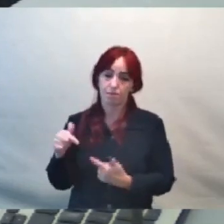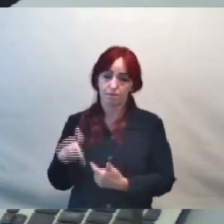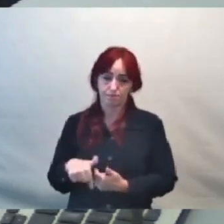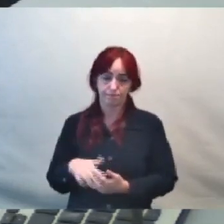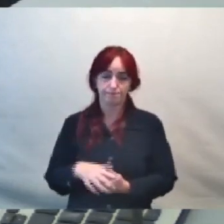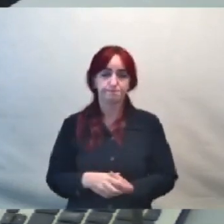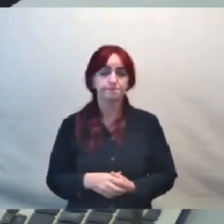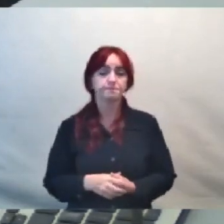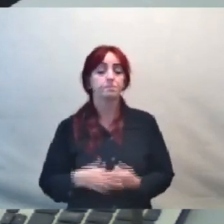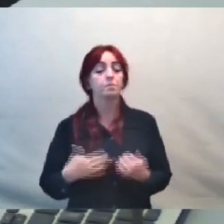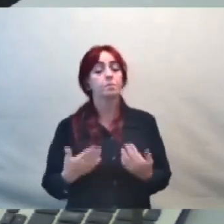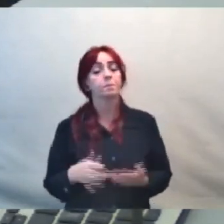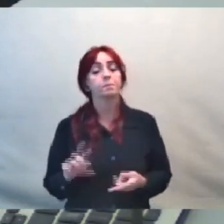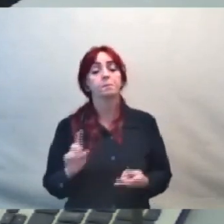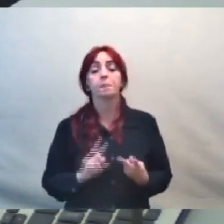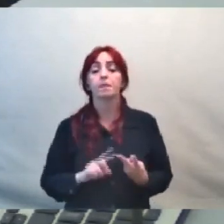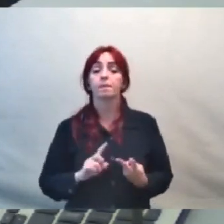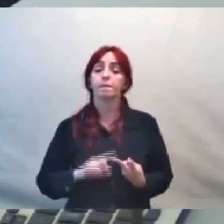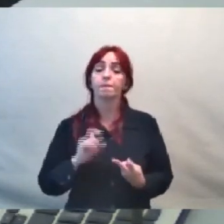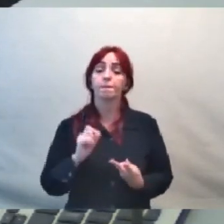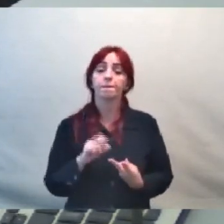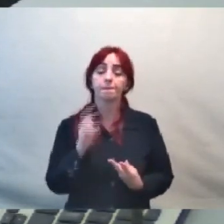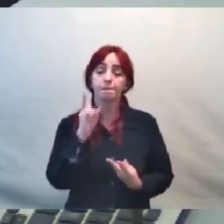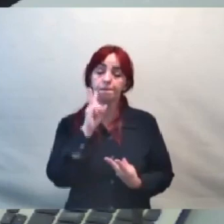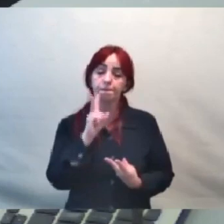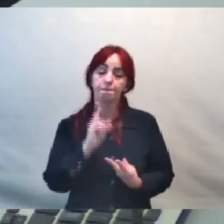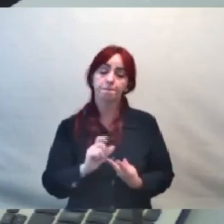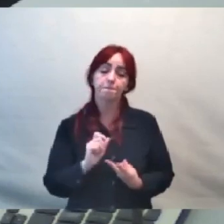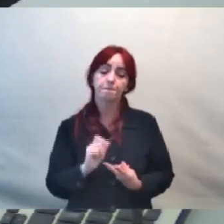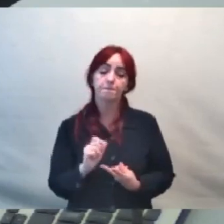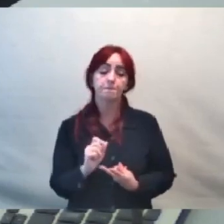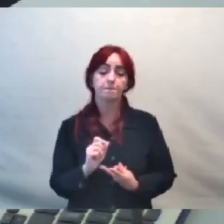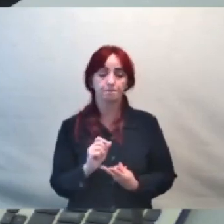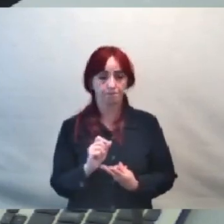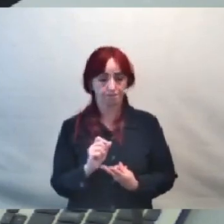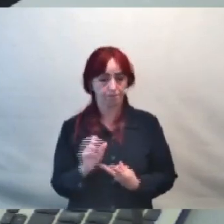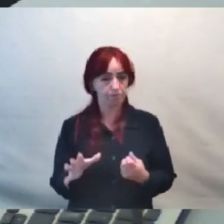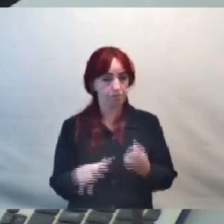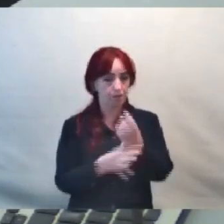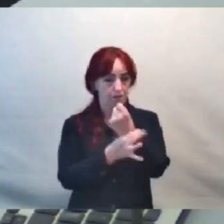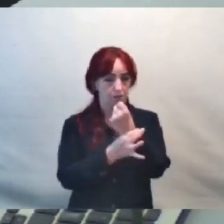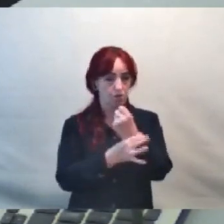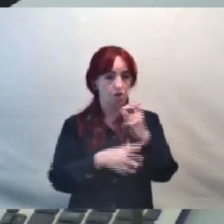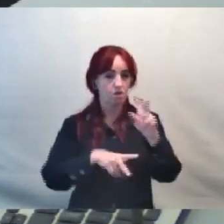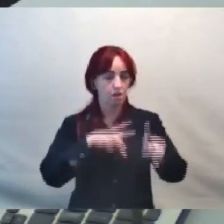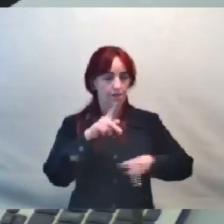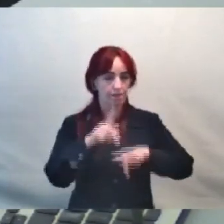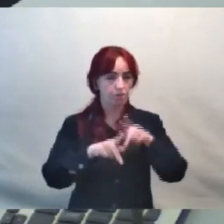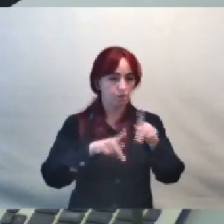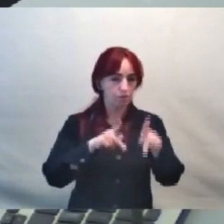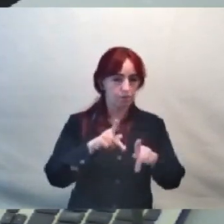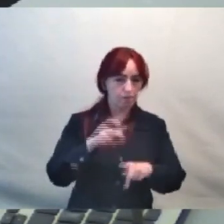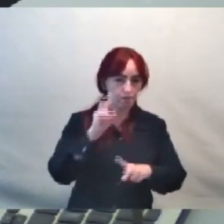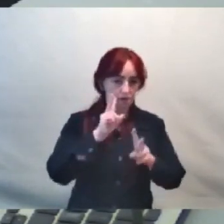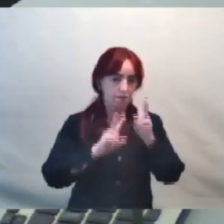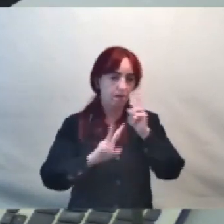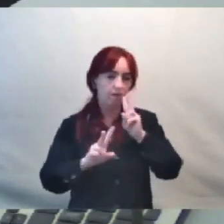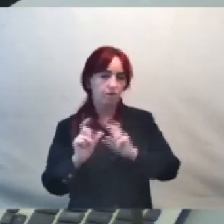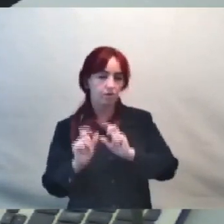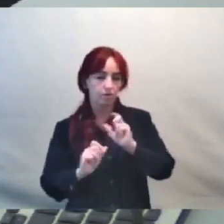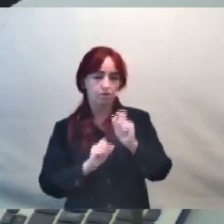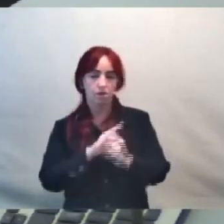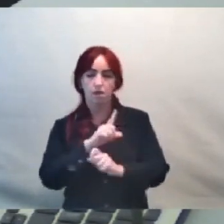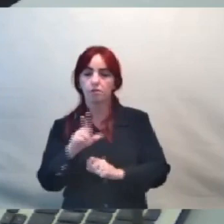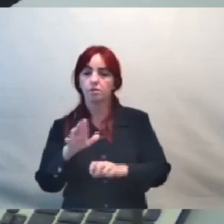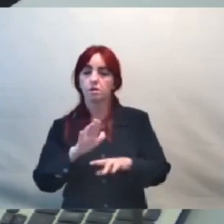A outra questão, eu vi na questão em segurança pública, deu para ver assim, que vocês